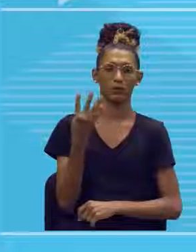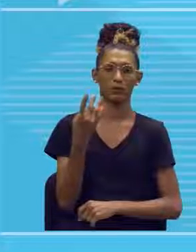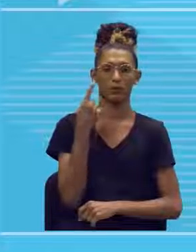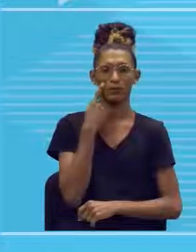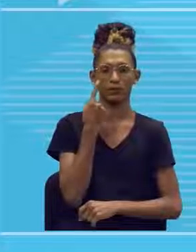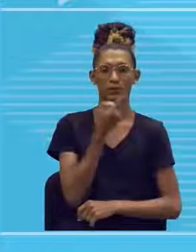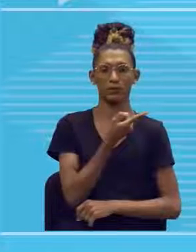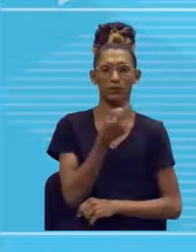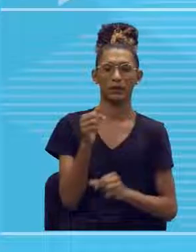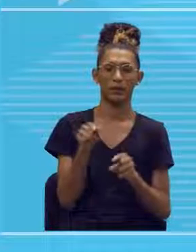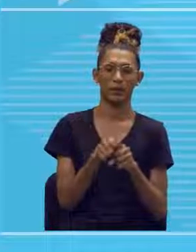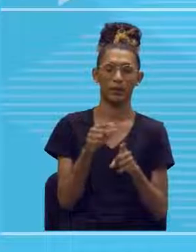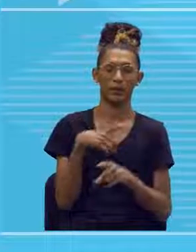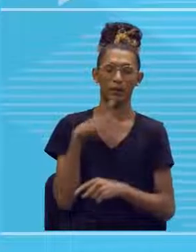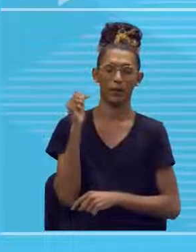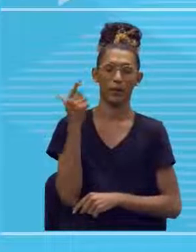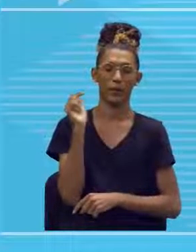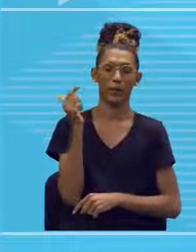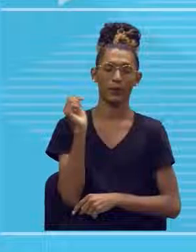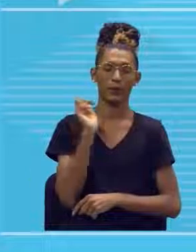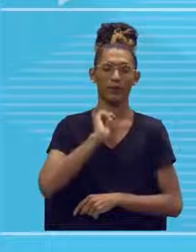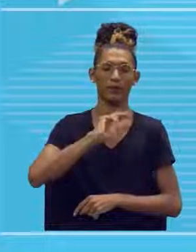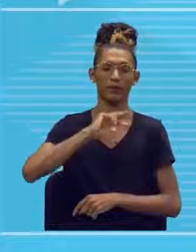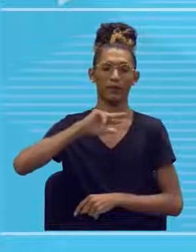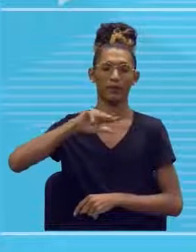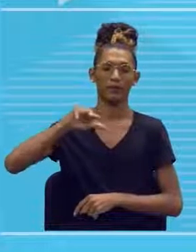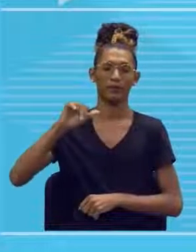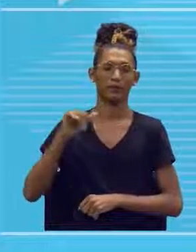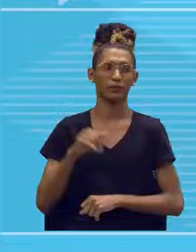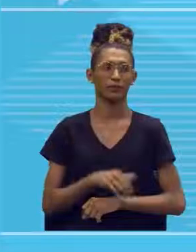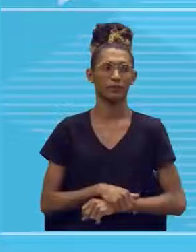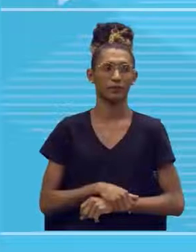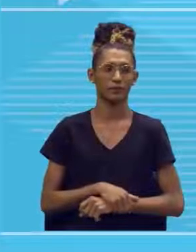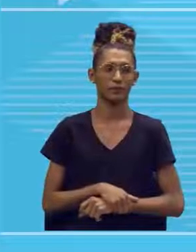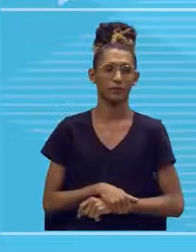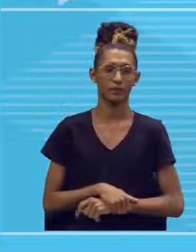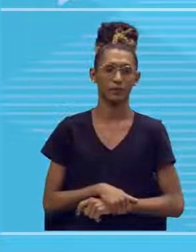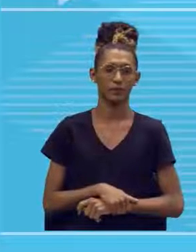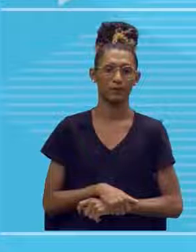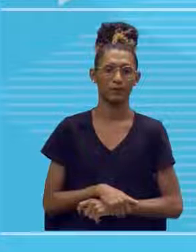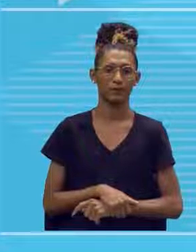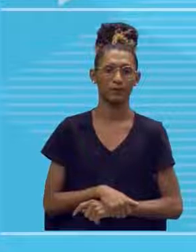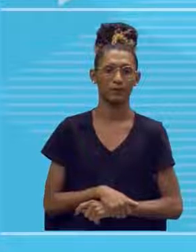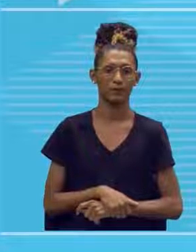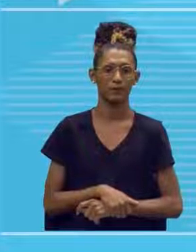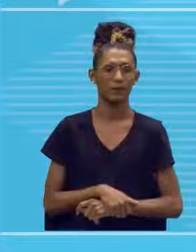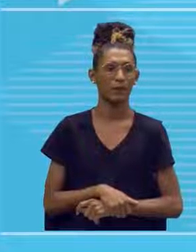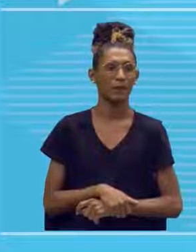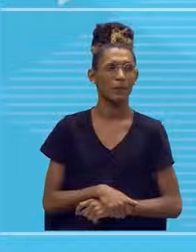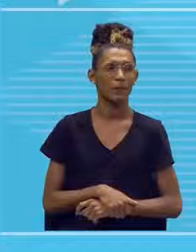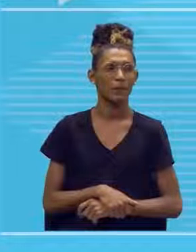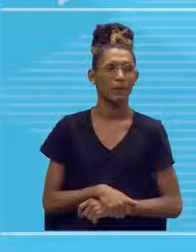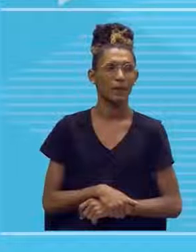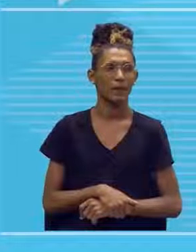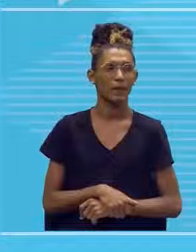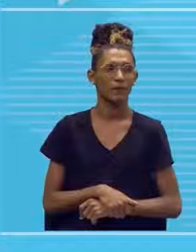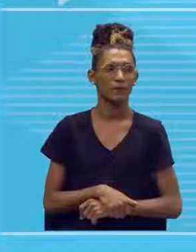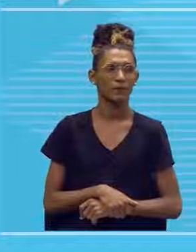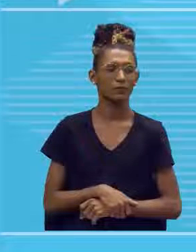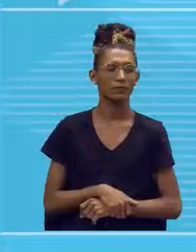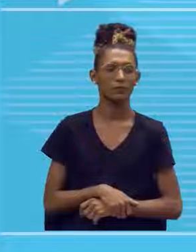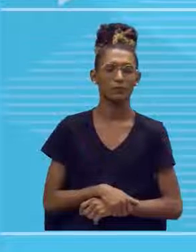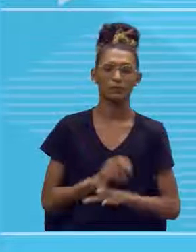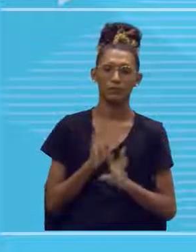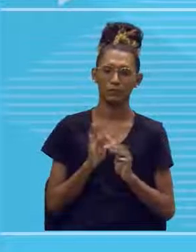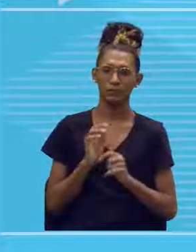aí tem uma maior aqui tem outra aqui tem outra aqui e ela vai seguindo é isso